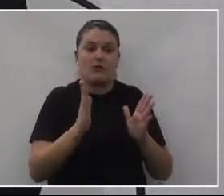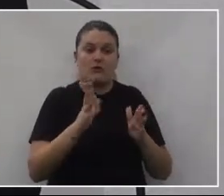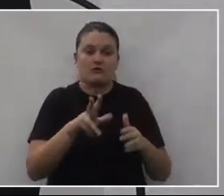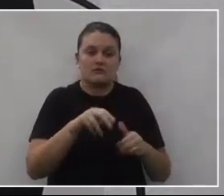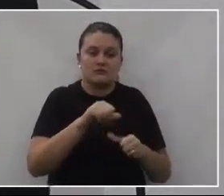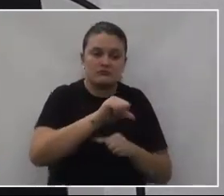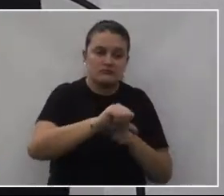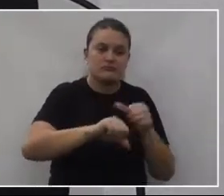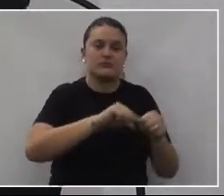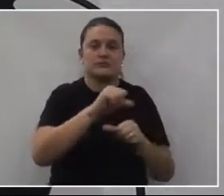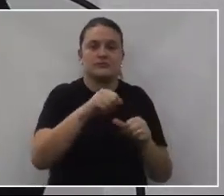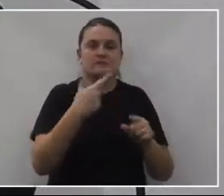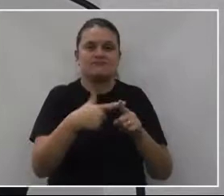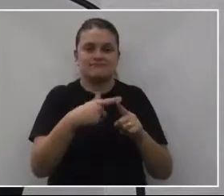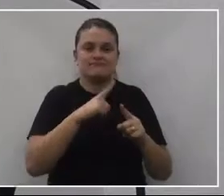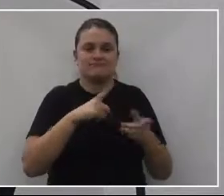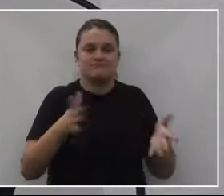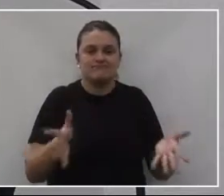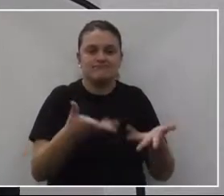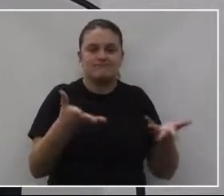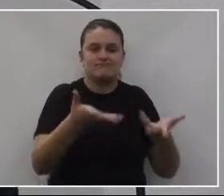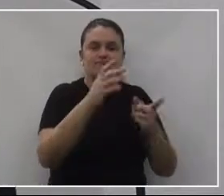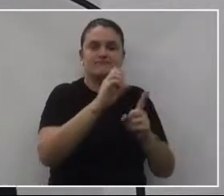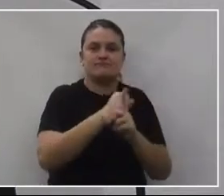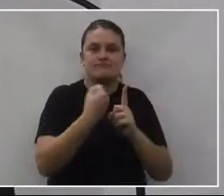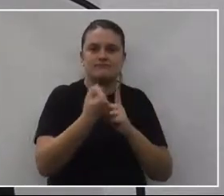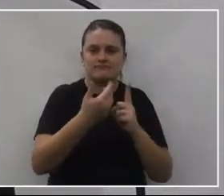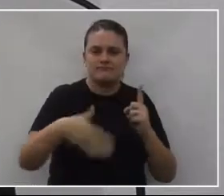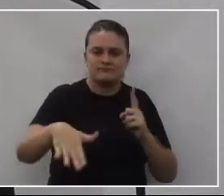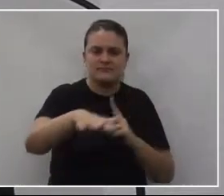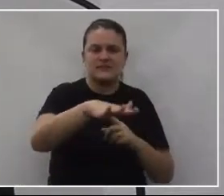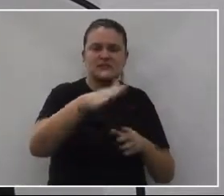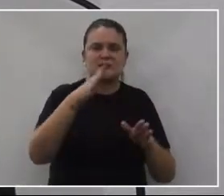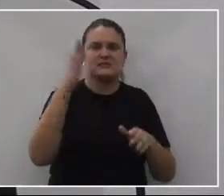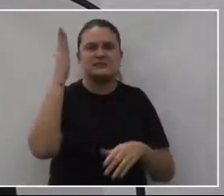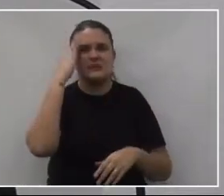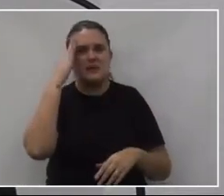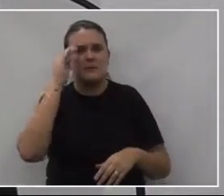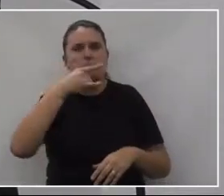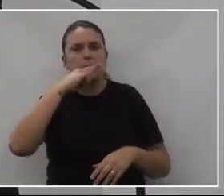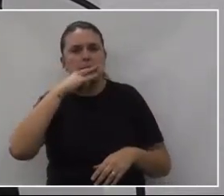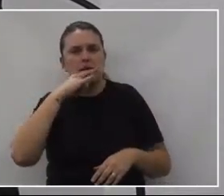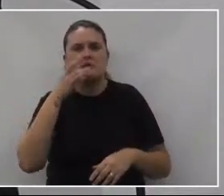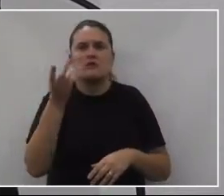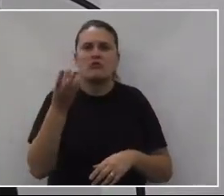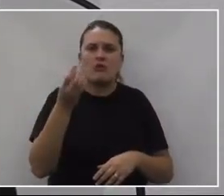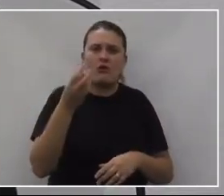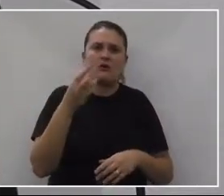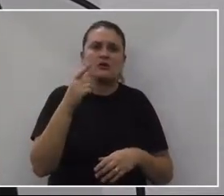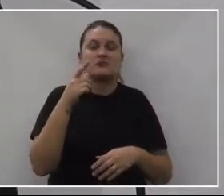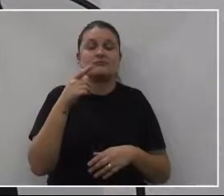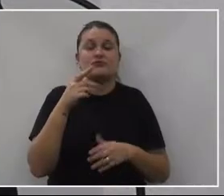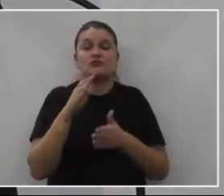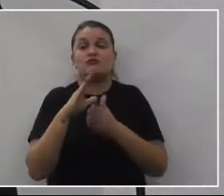estímulos continuam no entorno. Às vezes a gente sabe que a bebida e outros tipos de drogas são fugas, né?